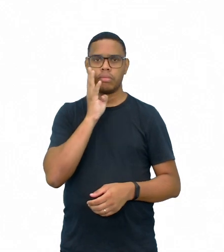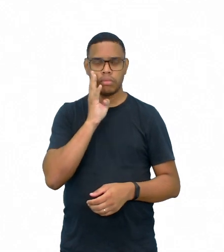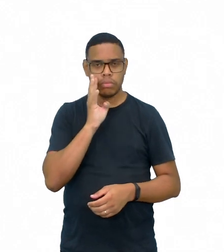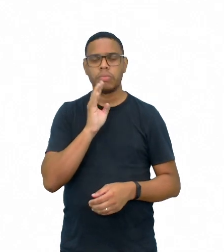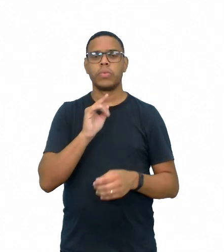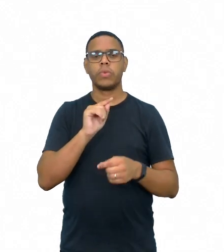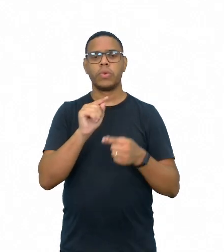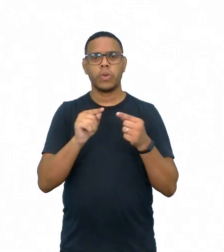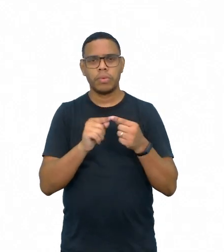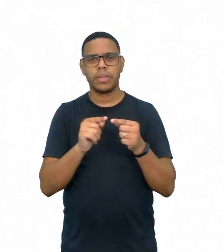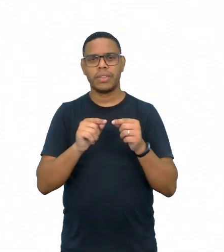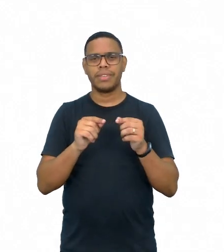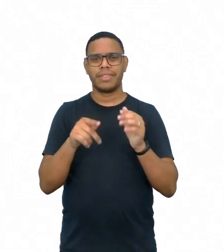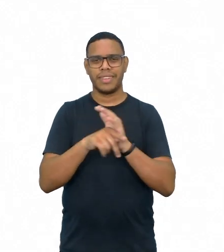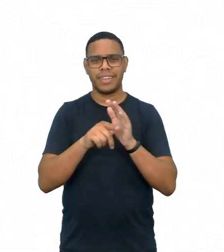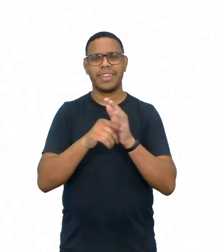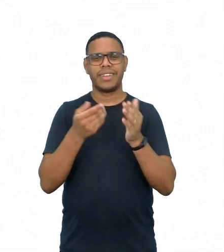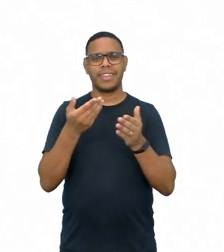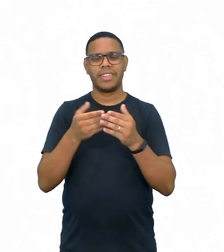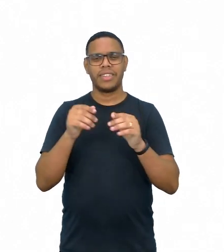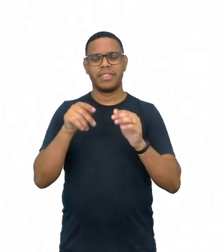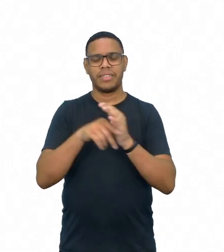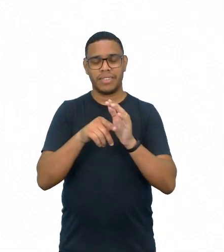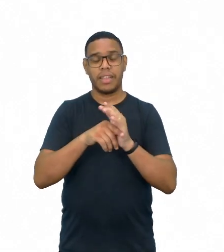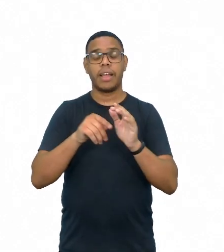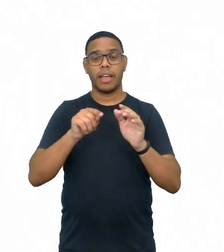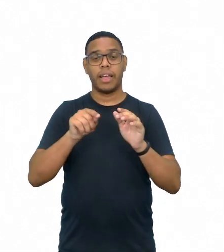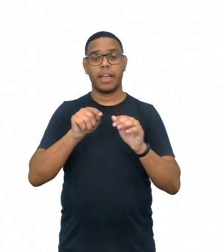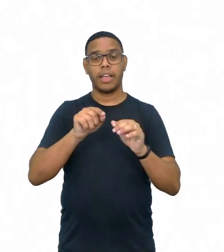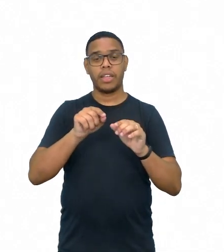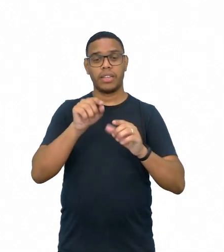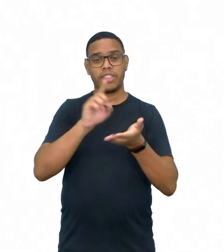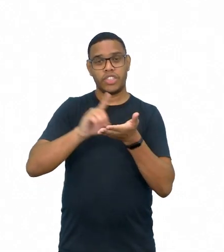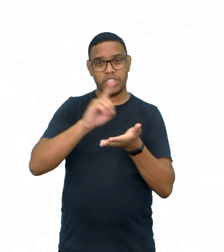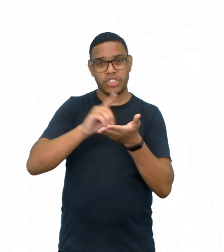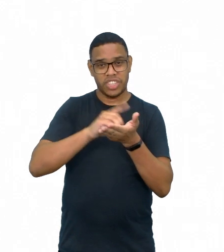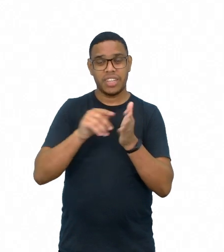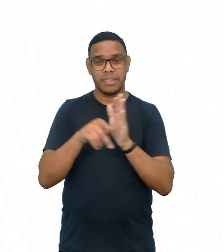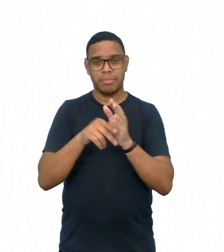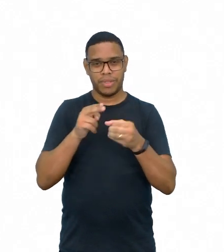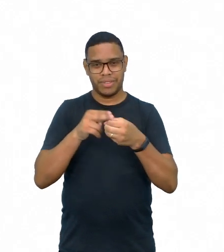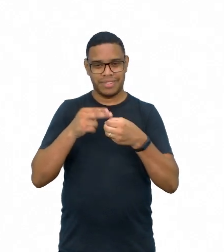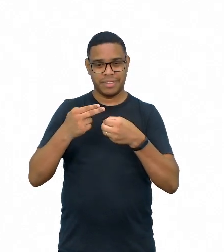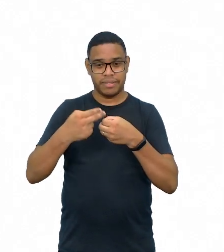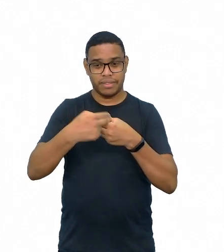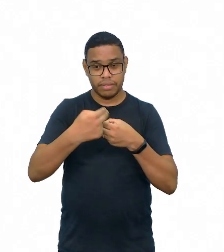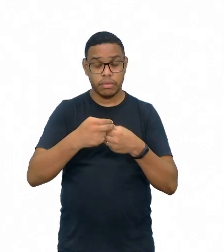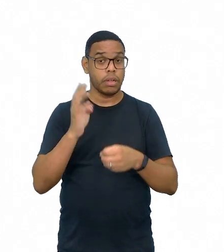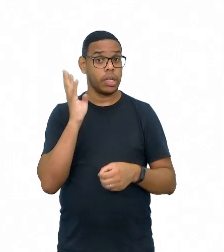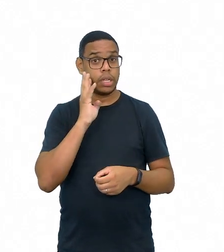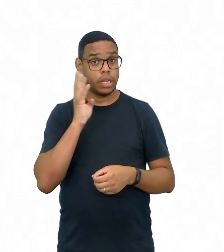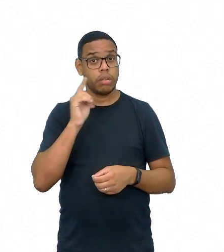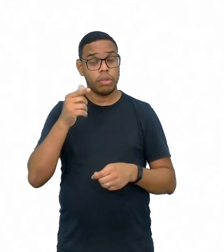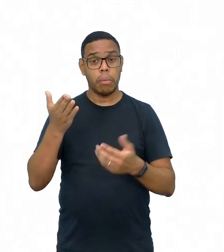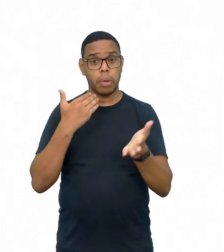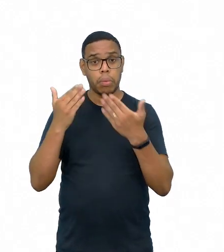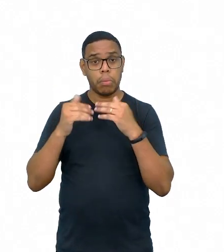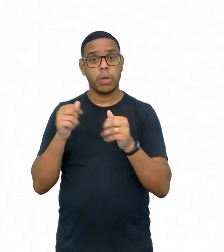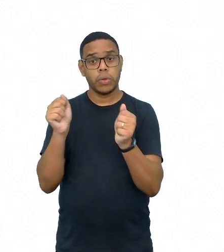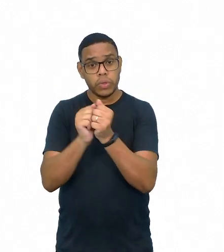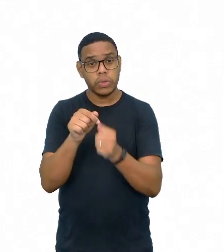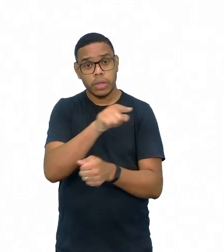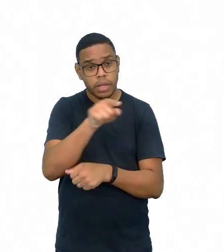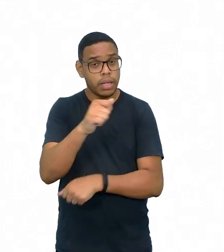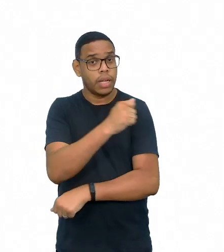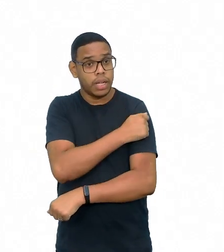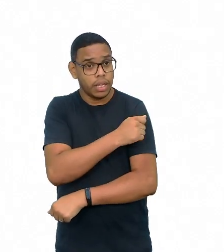os objetos digitais de aprendizagem, né, do IME3, né, da Unicamp, que a gente pode começar uma discussão com os